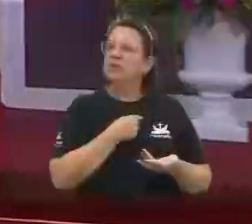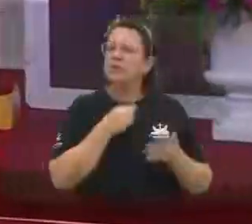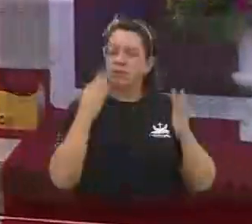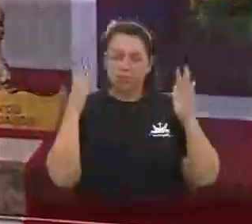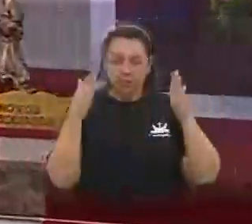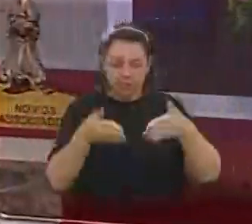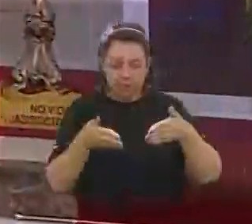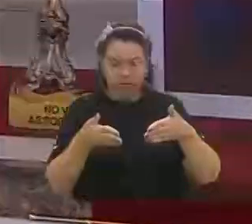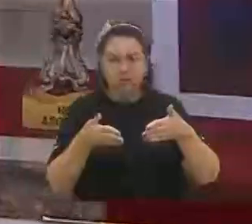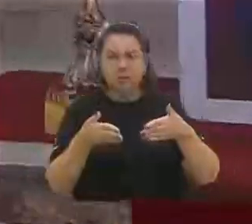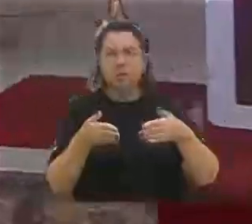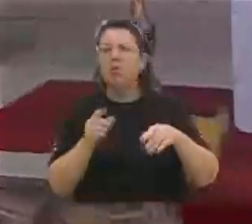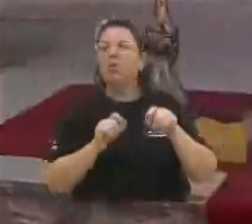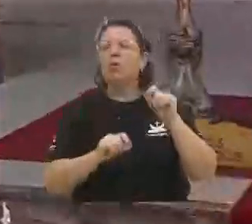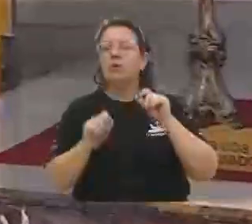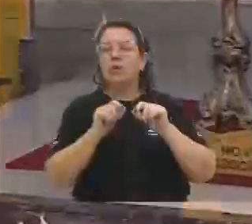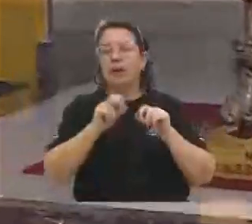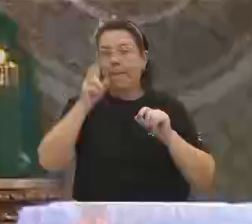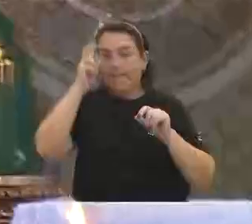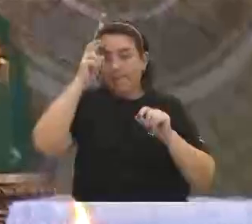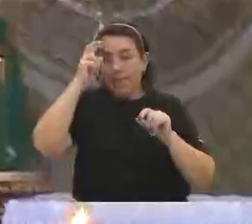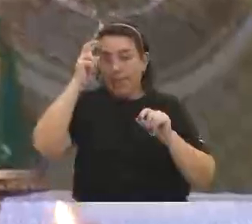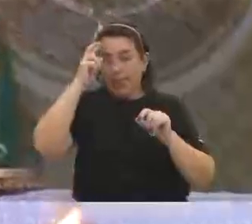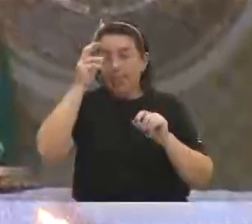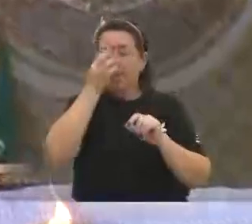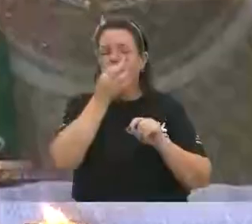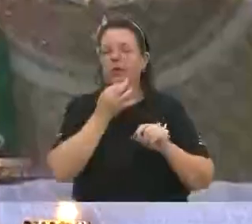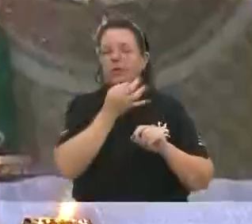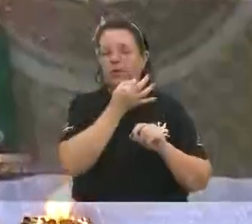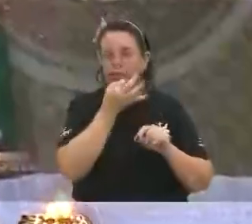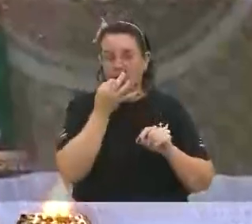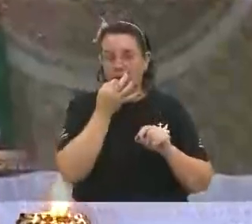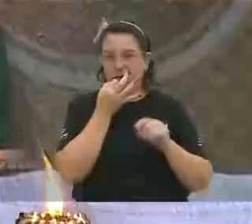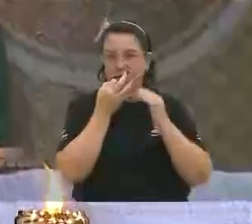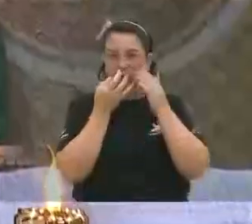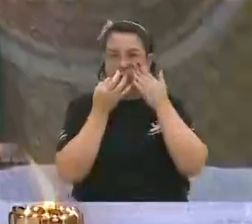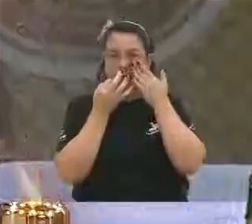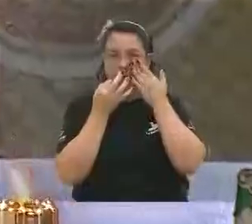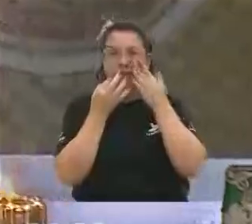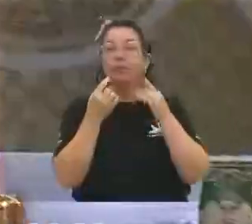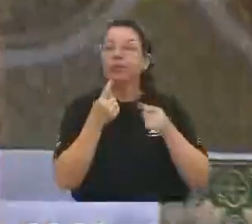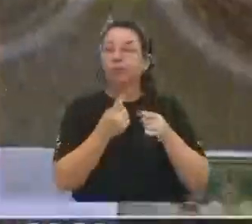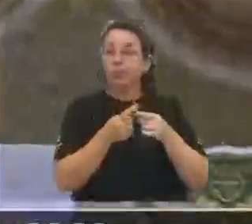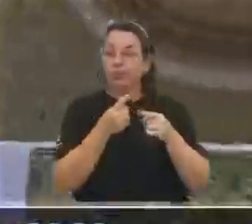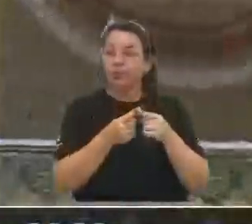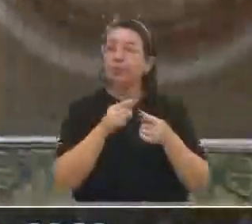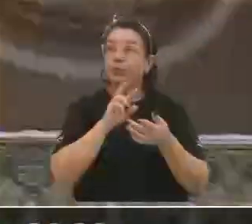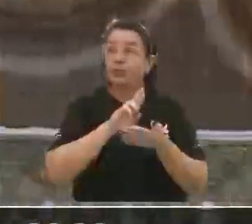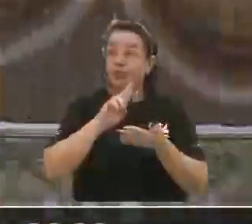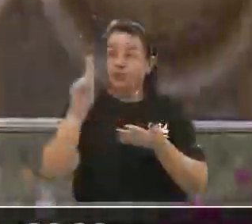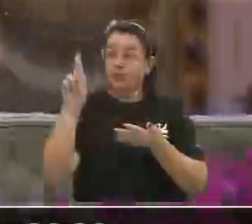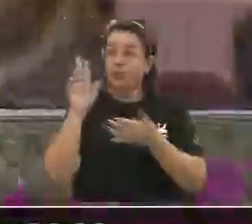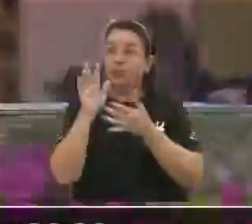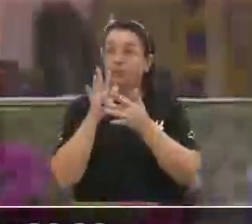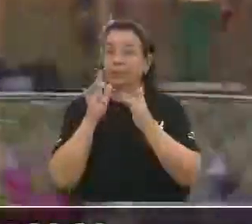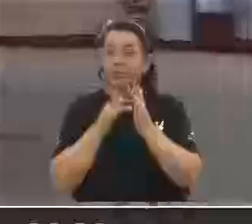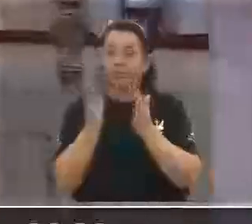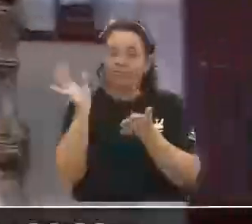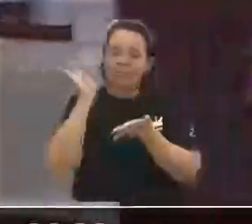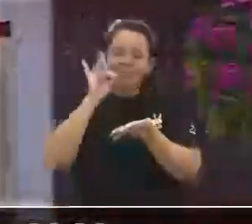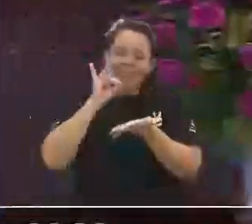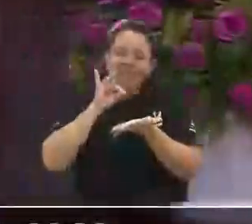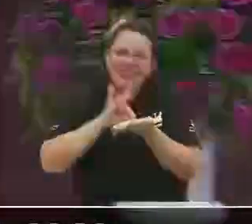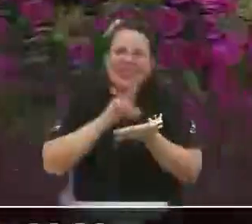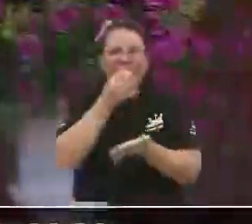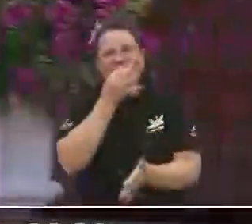enfatizamos quinta-feira eucarística porque nosso senhor numa quinta-feira instituiu